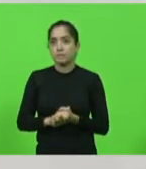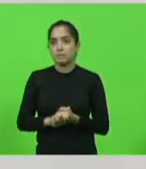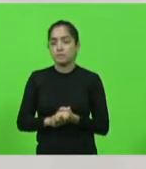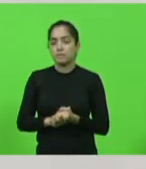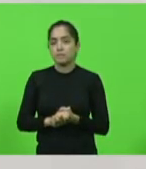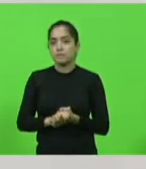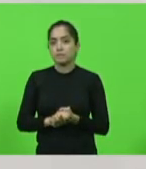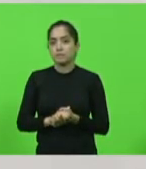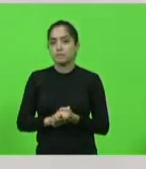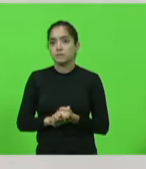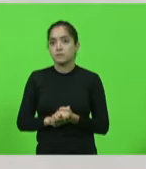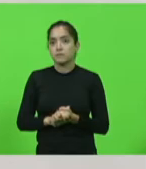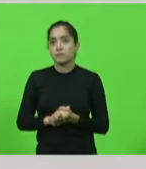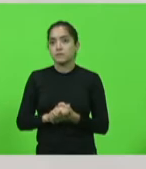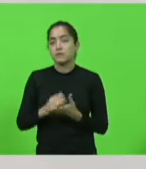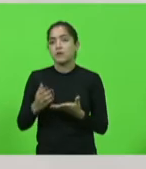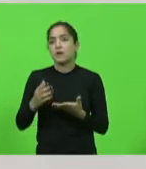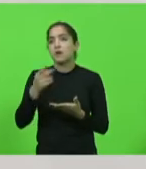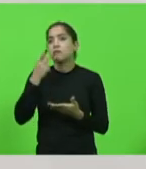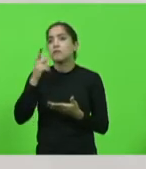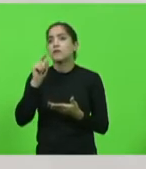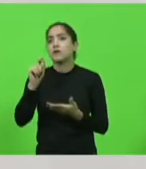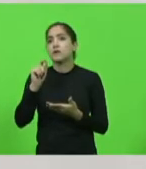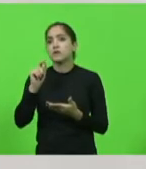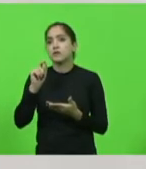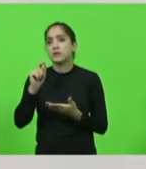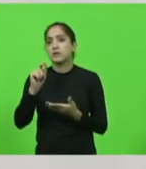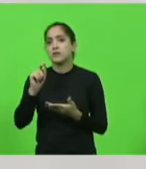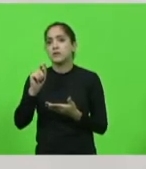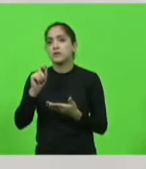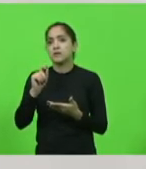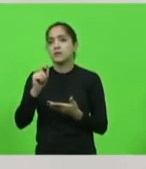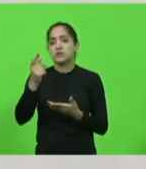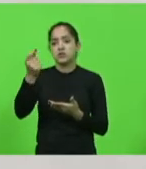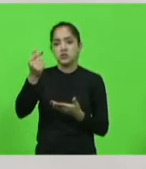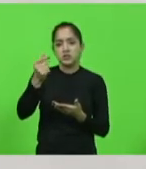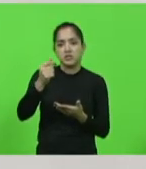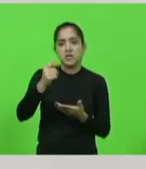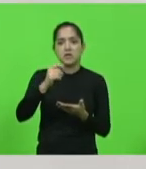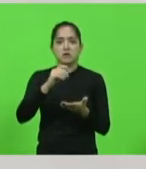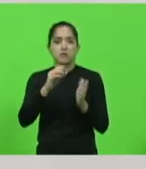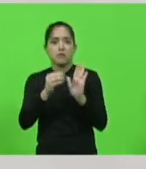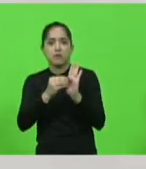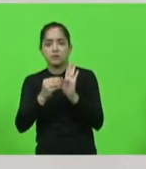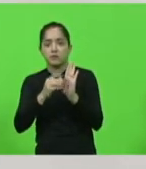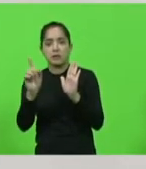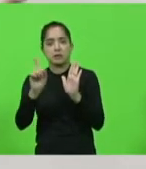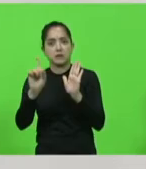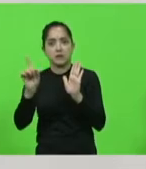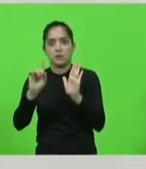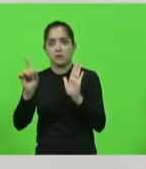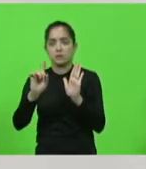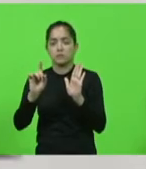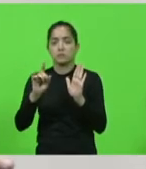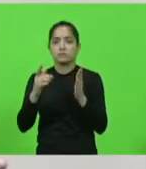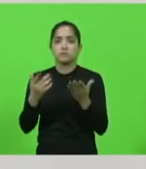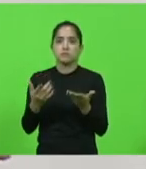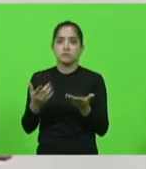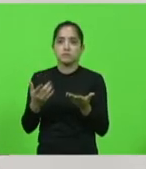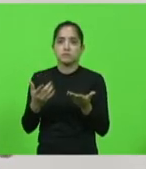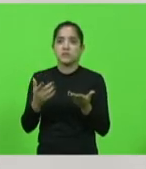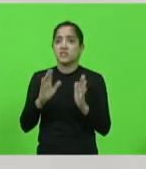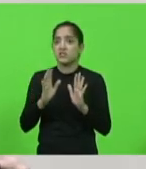mas o Tarcísio, o que ele disse? Não vai faltar recursos para a BR, mas não vai faltar. Já